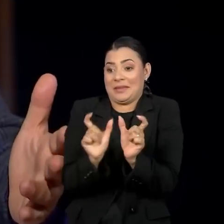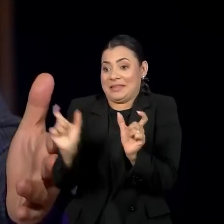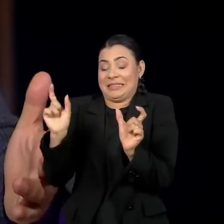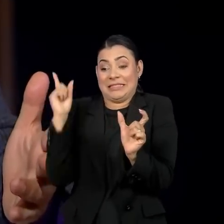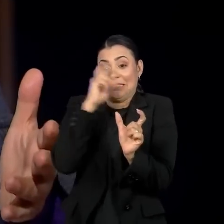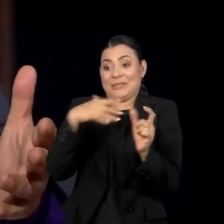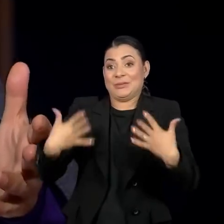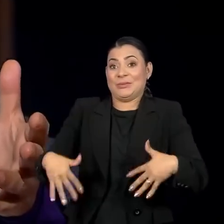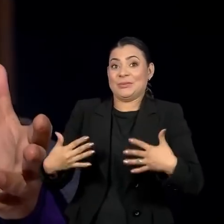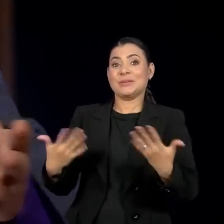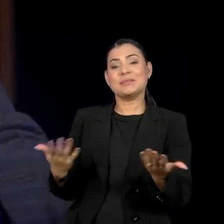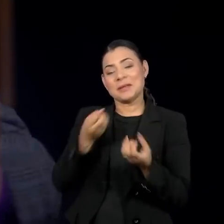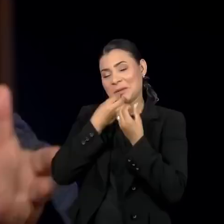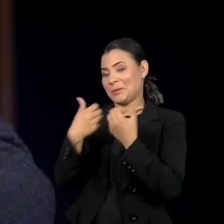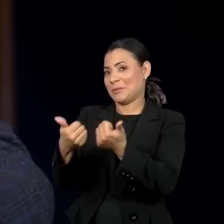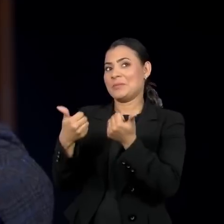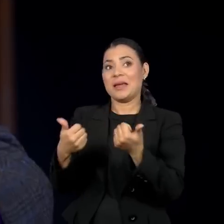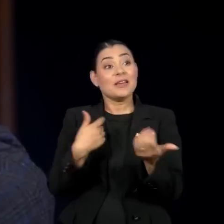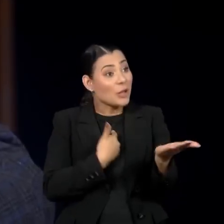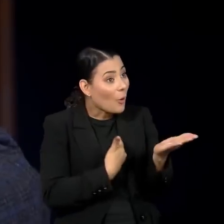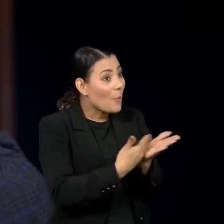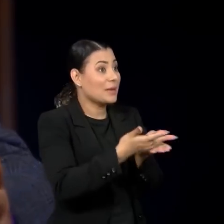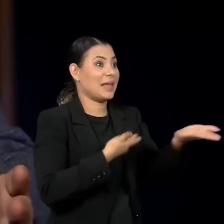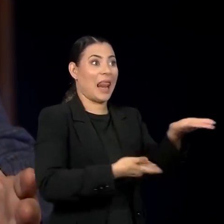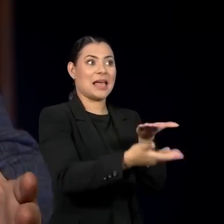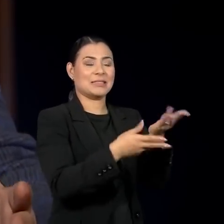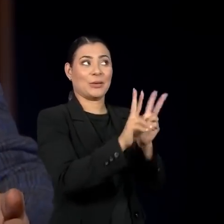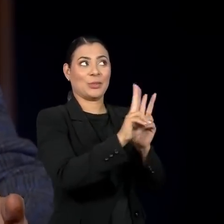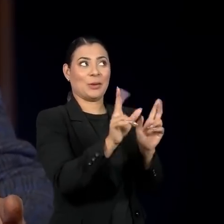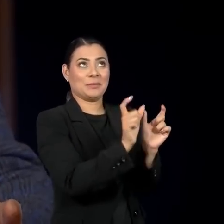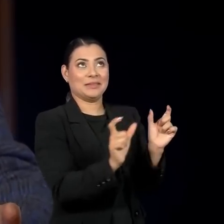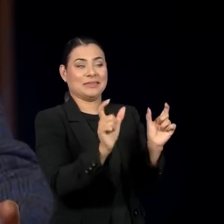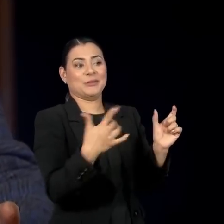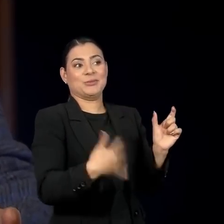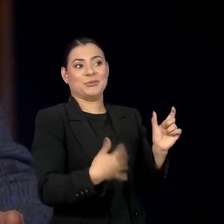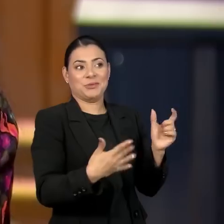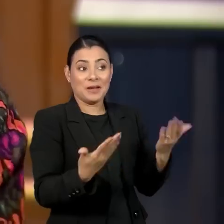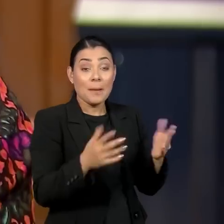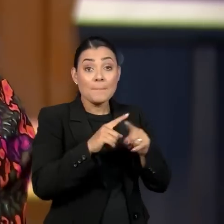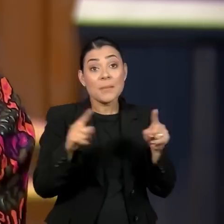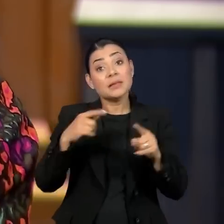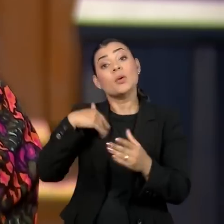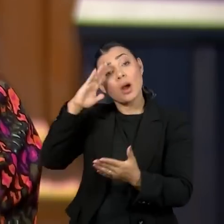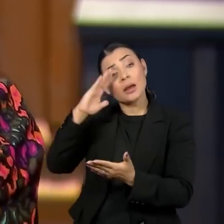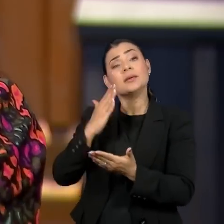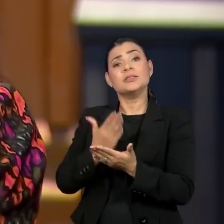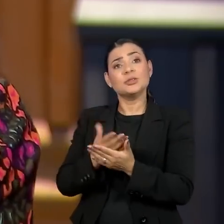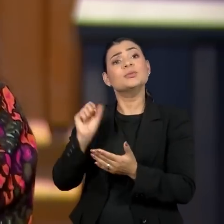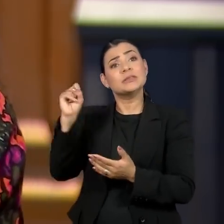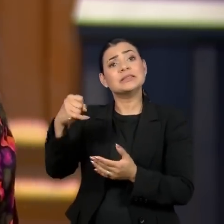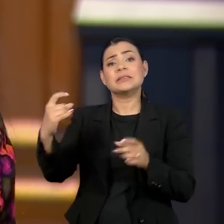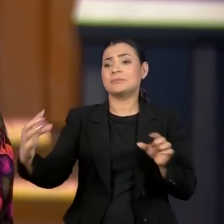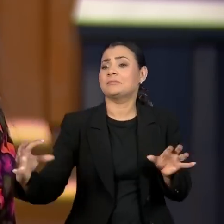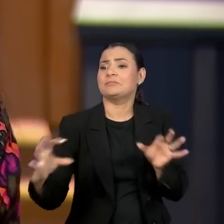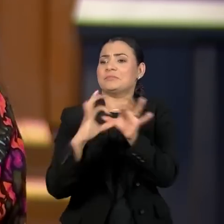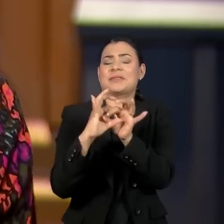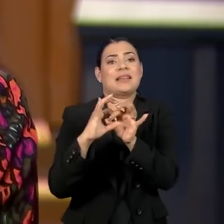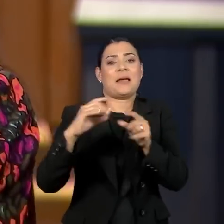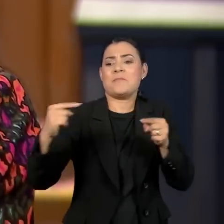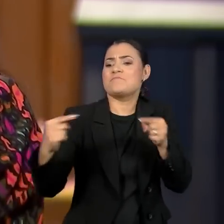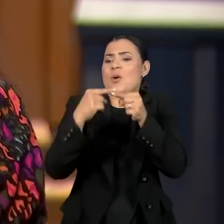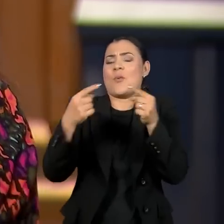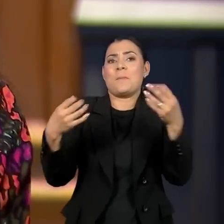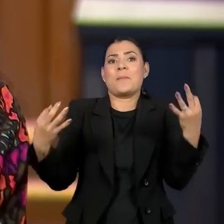exatamente. Nossa. Tá tudo bem. Já comecei a nossa relação aí com a H. Mas eu não acredito nessa coisa da química imediata. Eu acredito